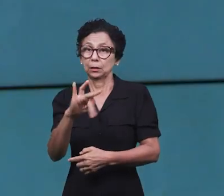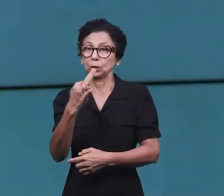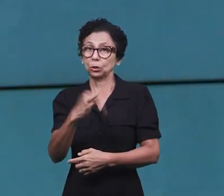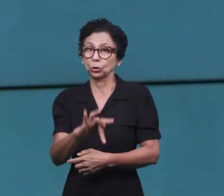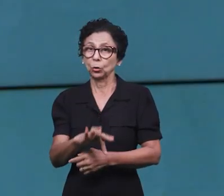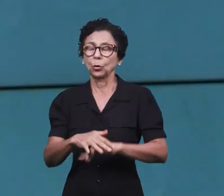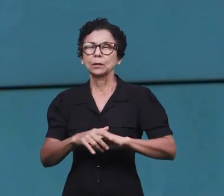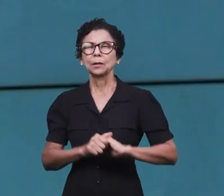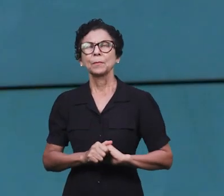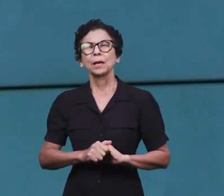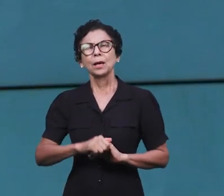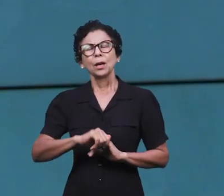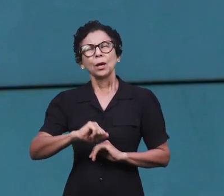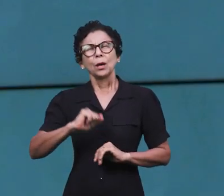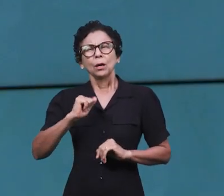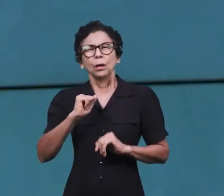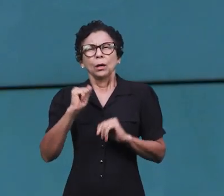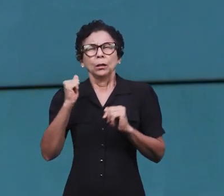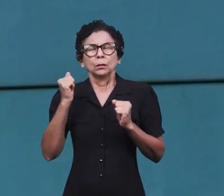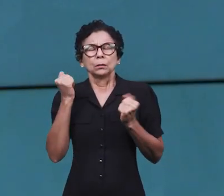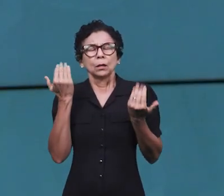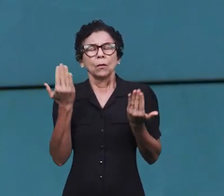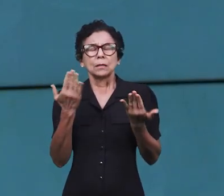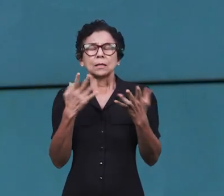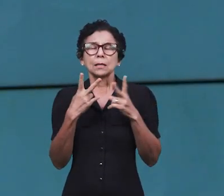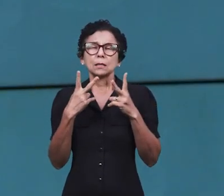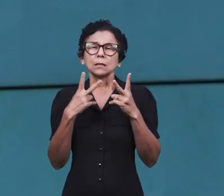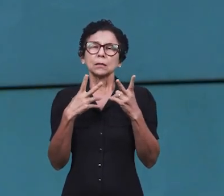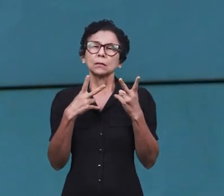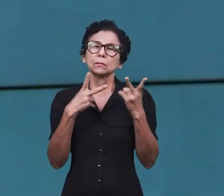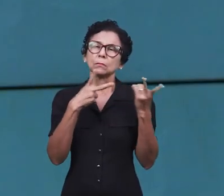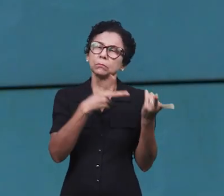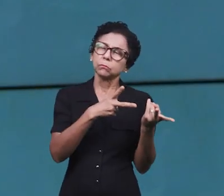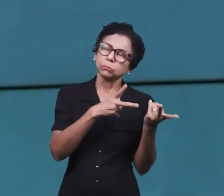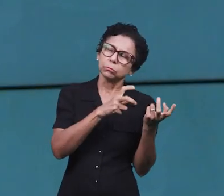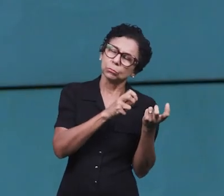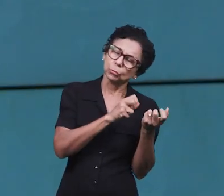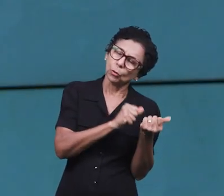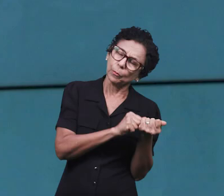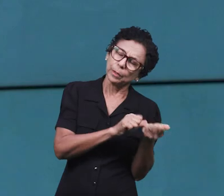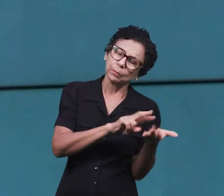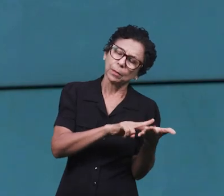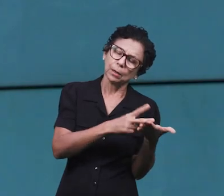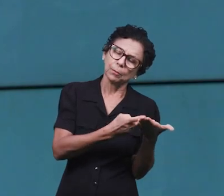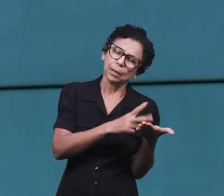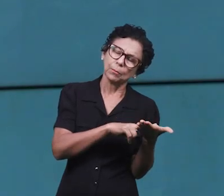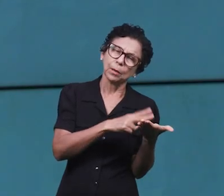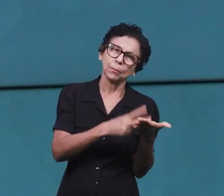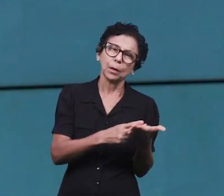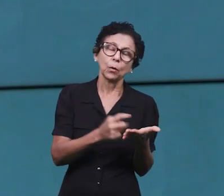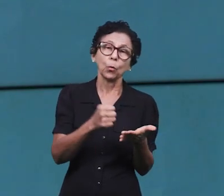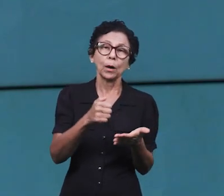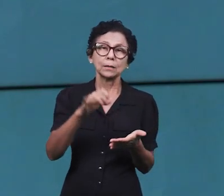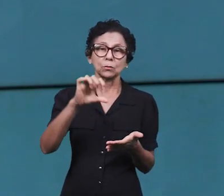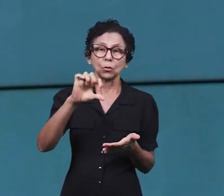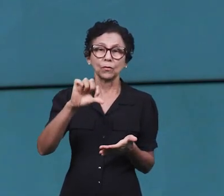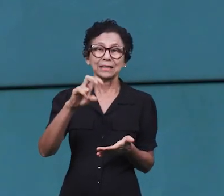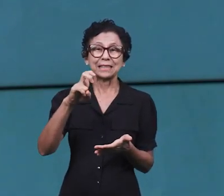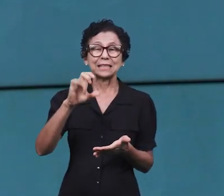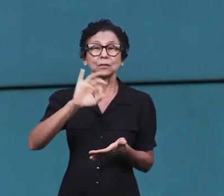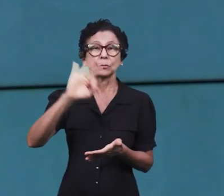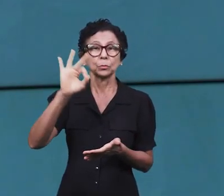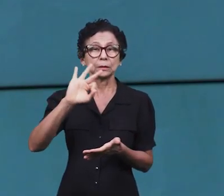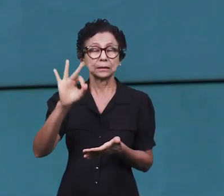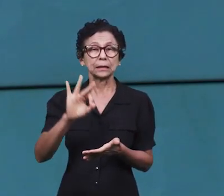do sono na fibromialgia é frequente, afetando quase 95% dos pacientes. No início da década